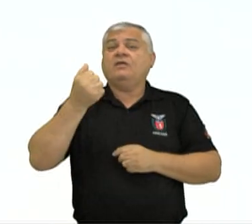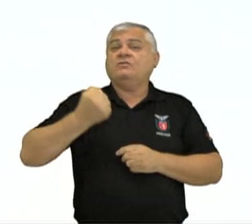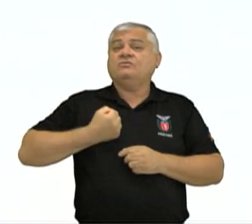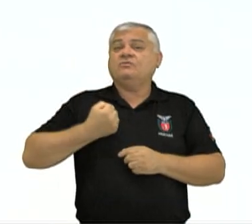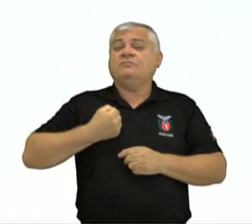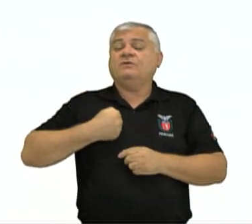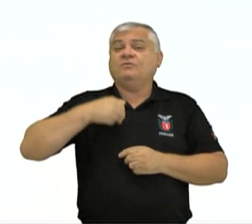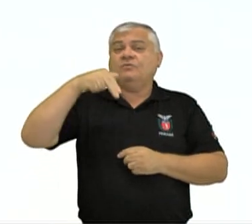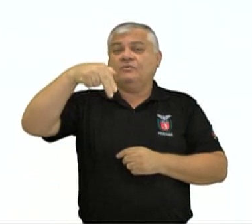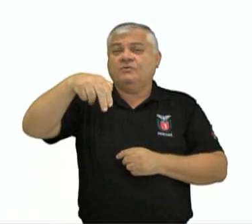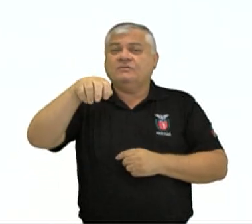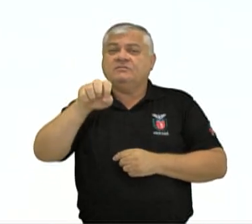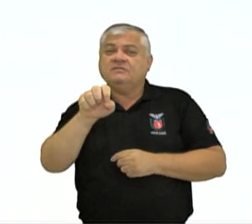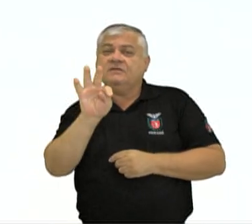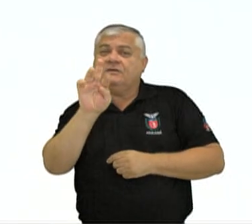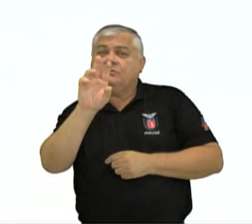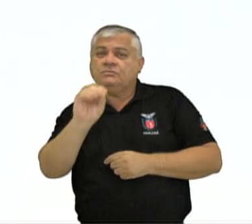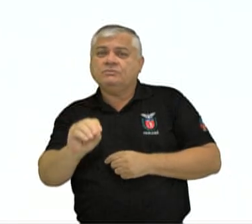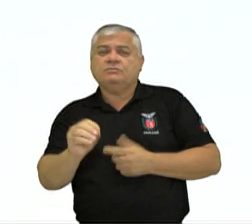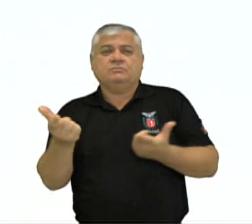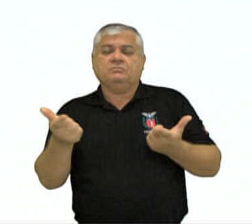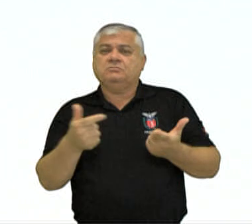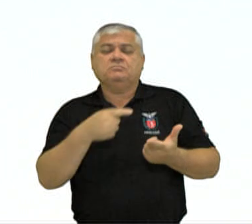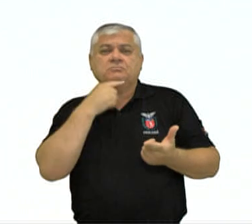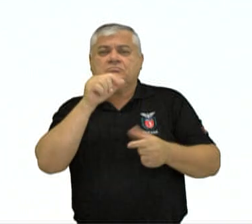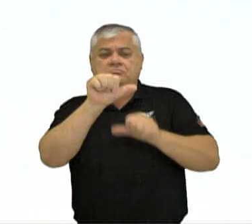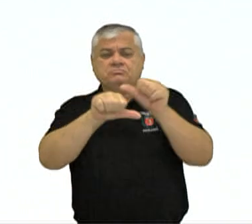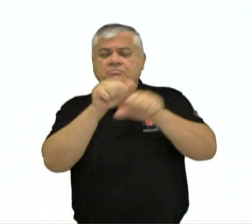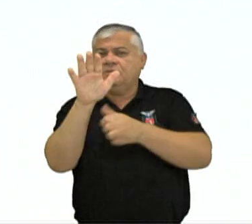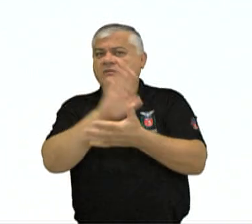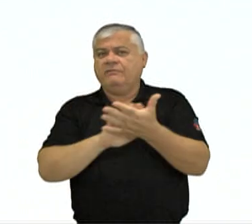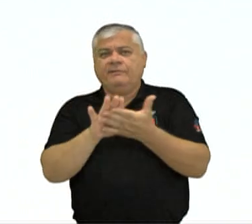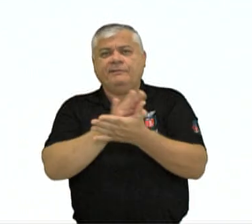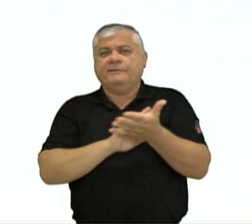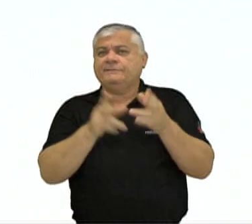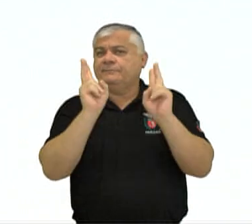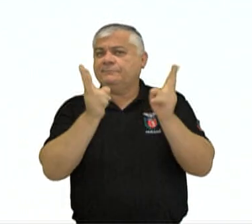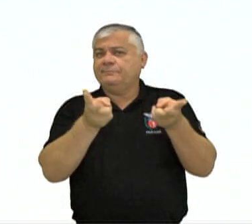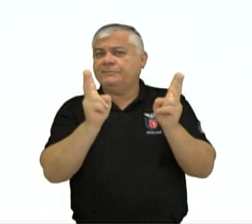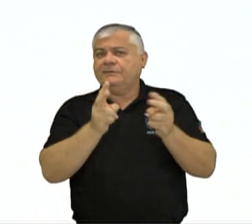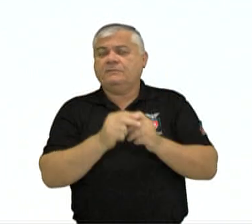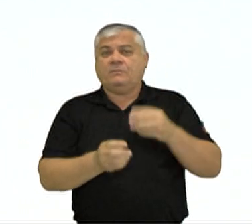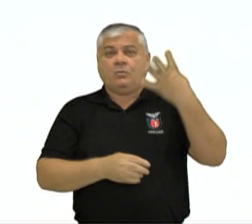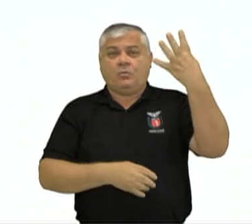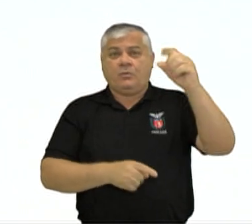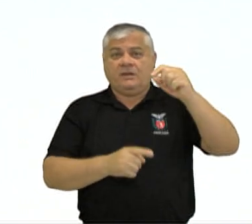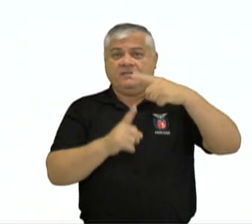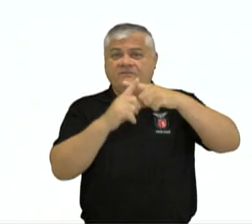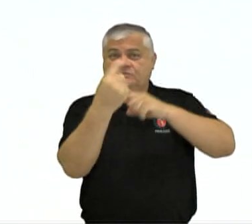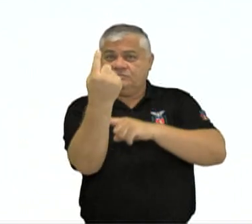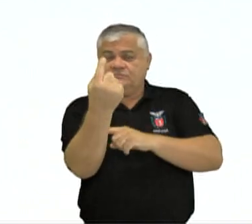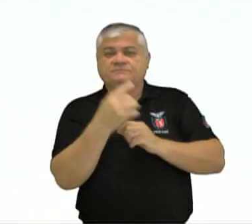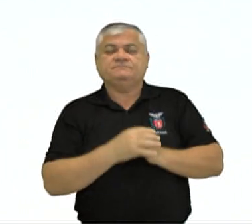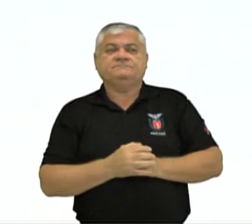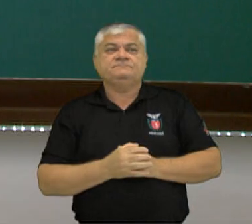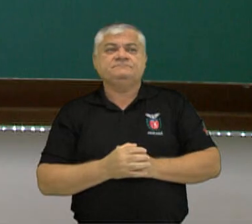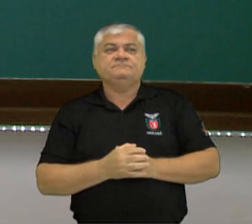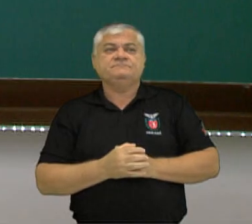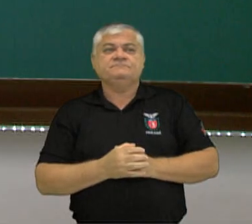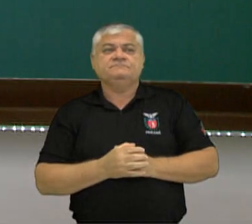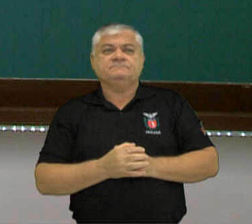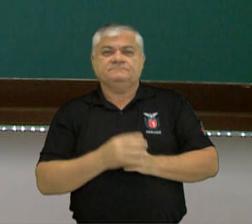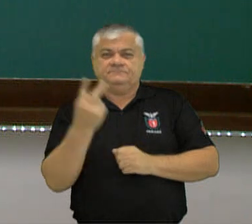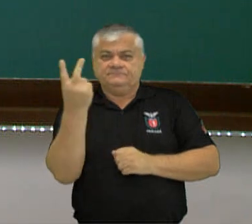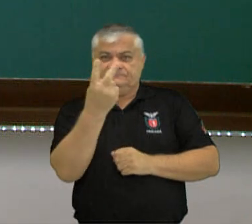não alteramos o valor do número multiplicado por ele. Então, propriedade da existência do elemento neutro. E essas